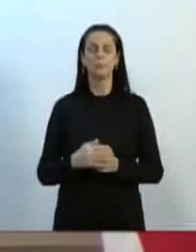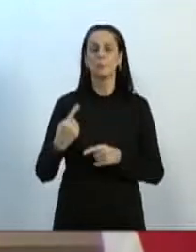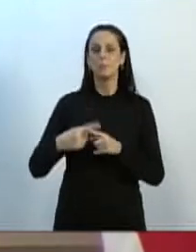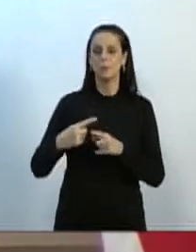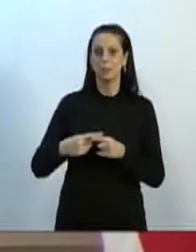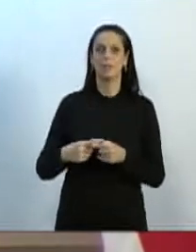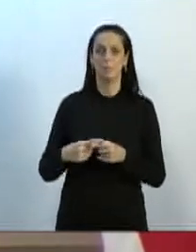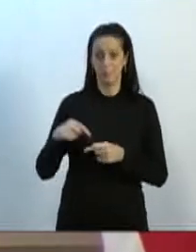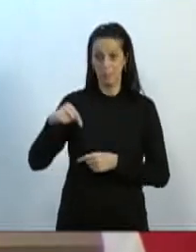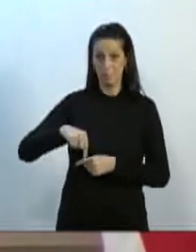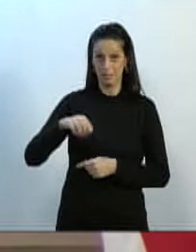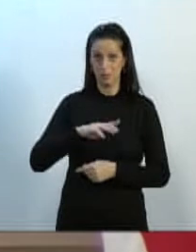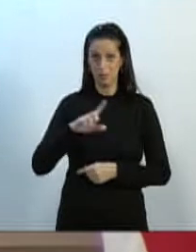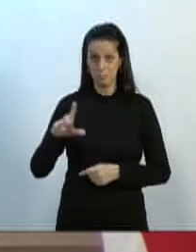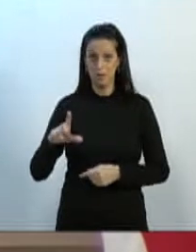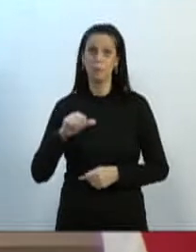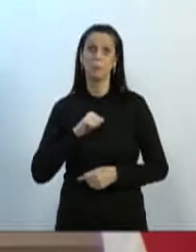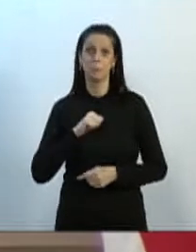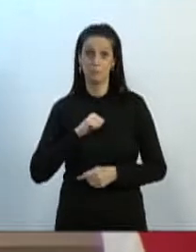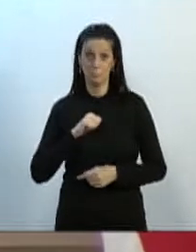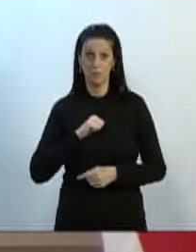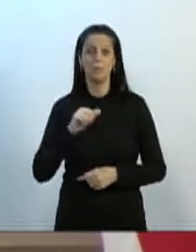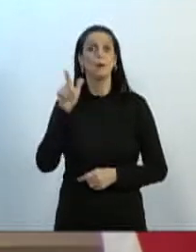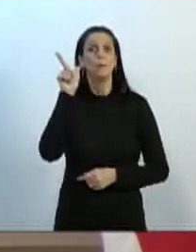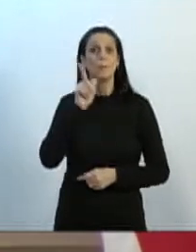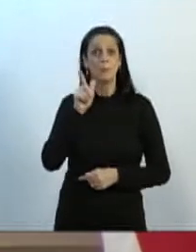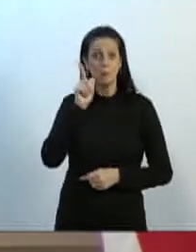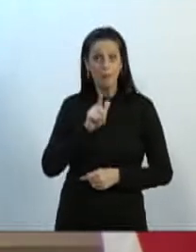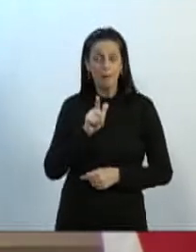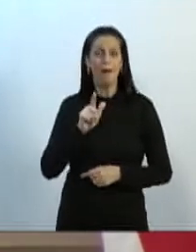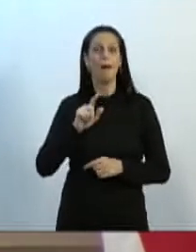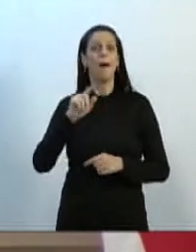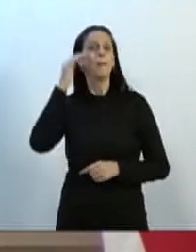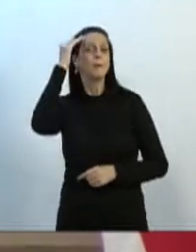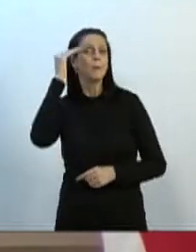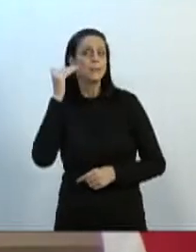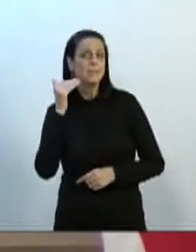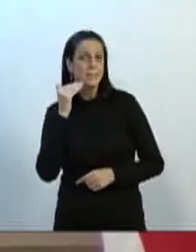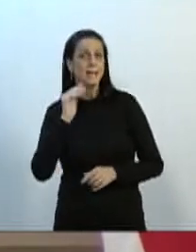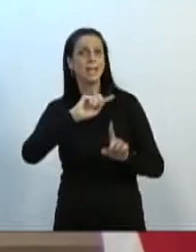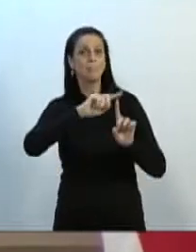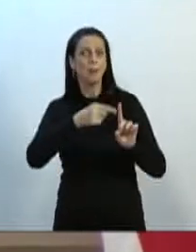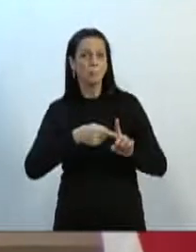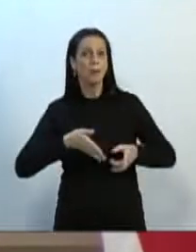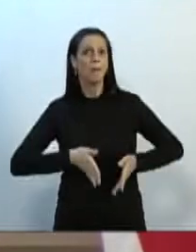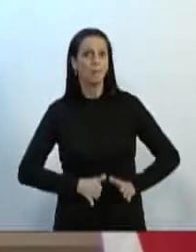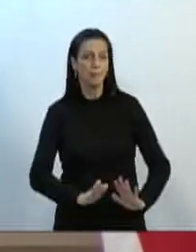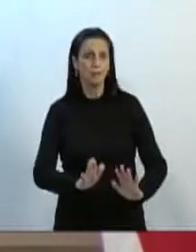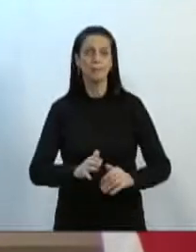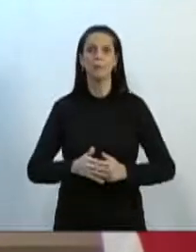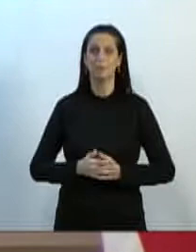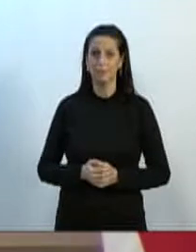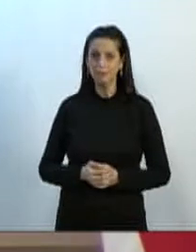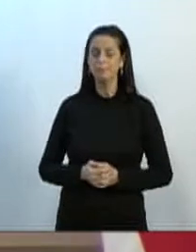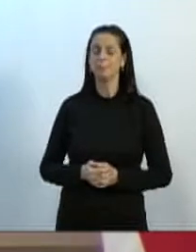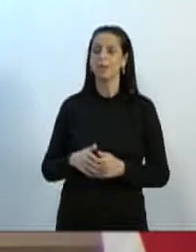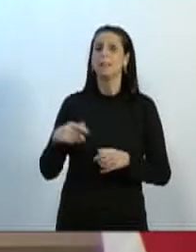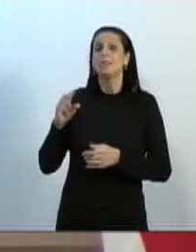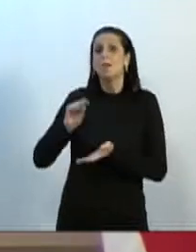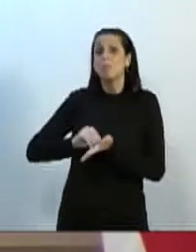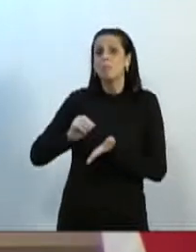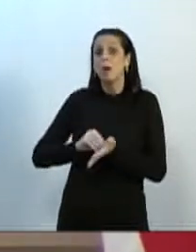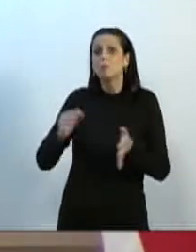tem uma adolescente dando à luz. Os recursos parados deveriam ser destinados aos municípios para programas de prevenção